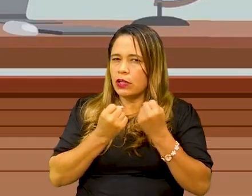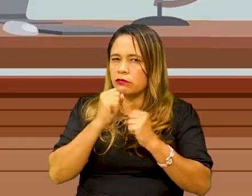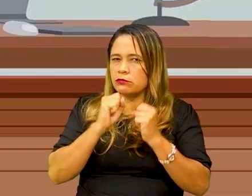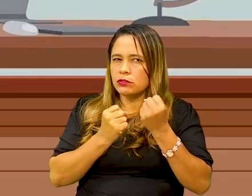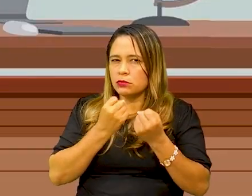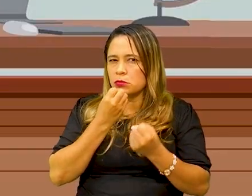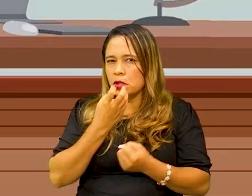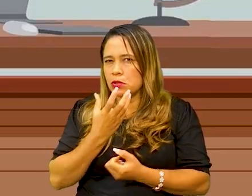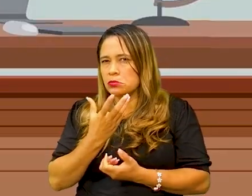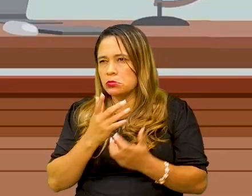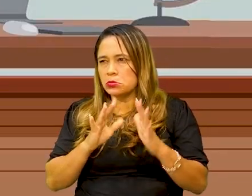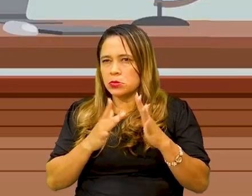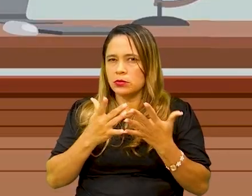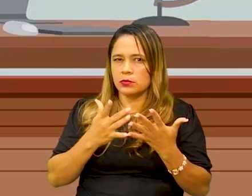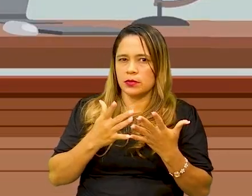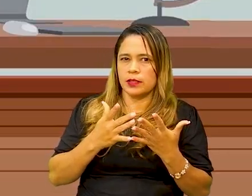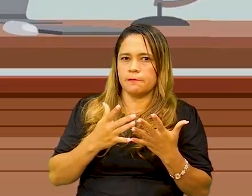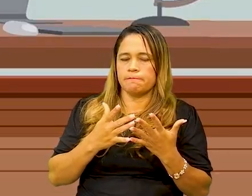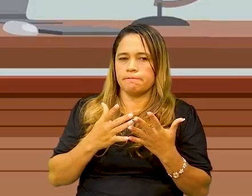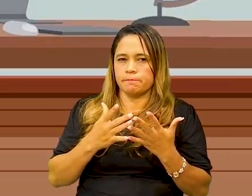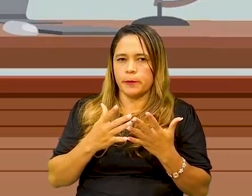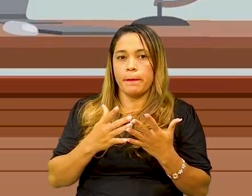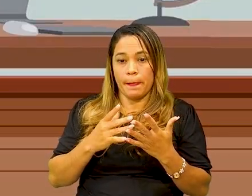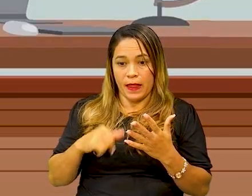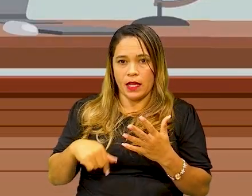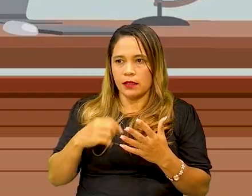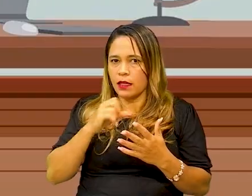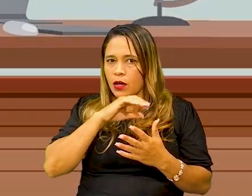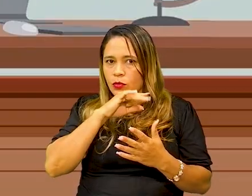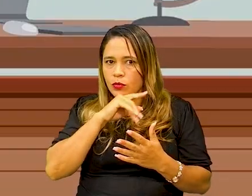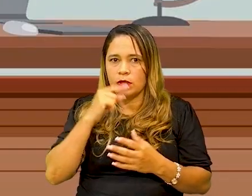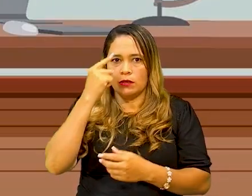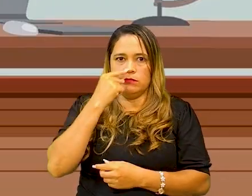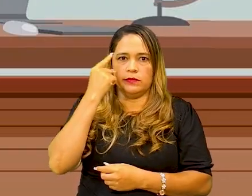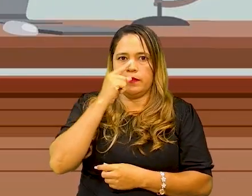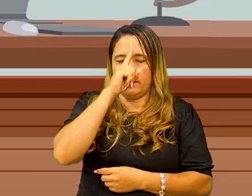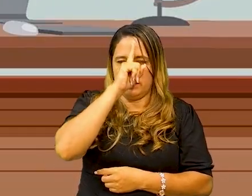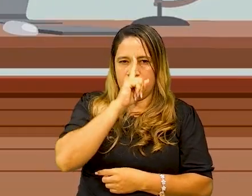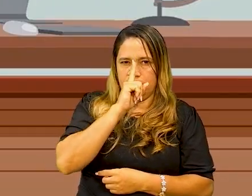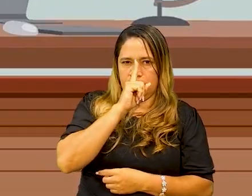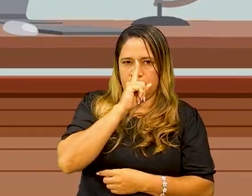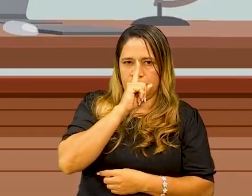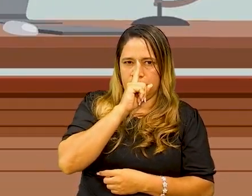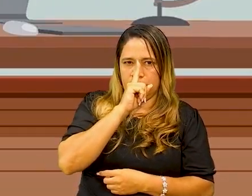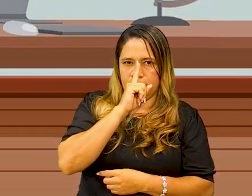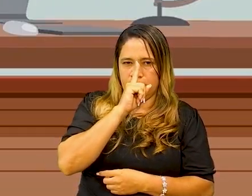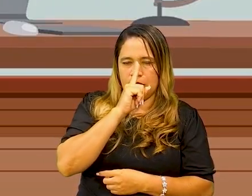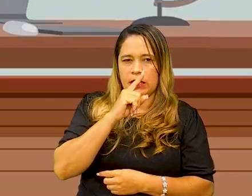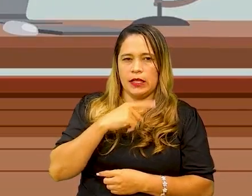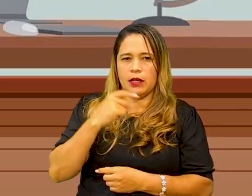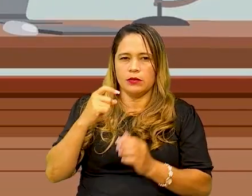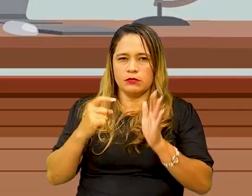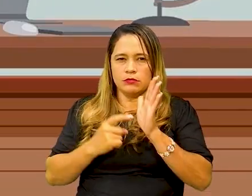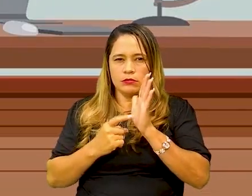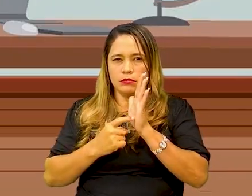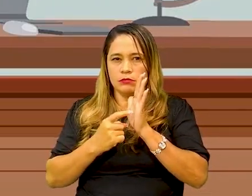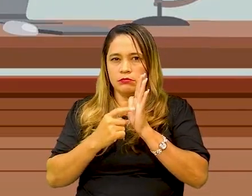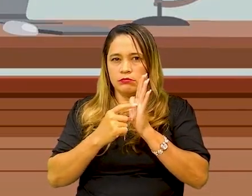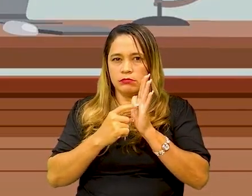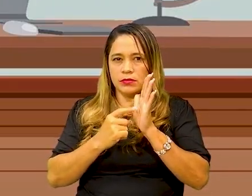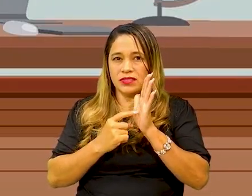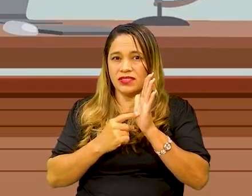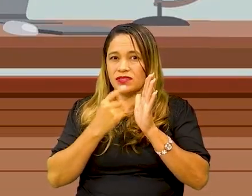causa, uma insuficiência hepática. O fígado não trabalha muito bem. Se o fígado não trabalha legal, vários pigmentos que são lançados no sangue